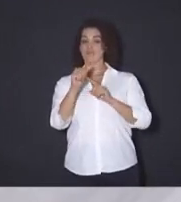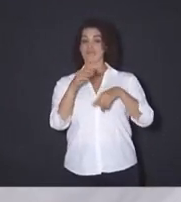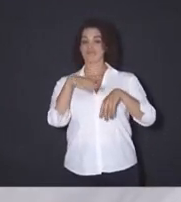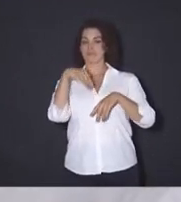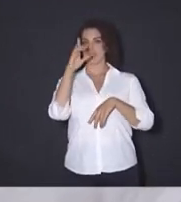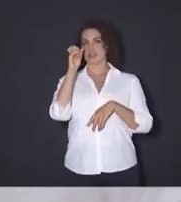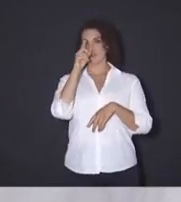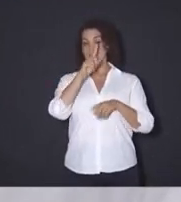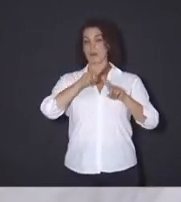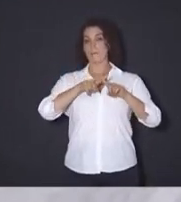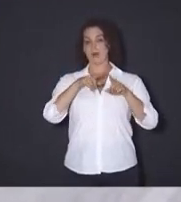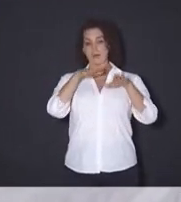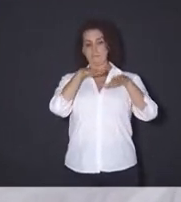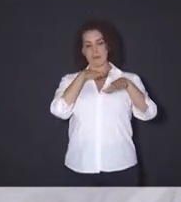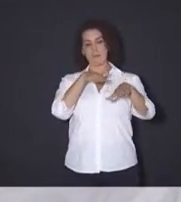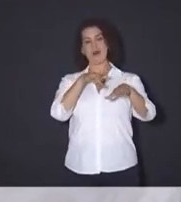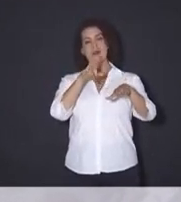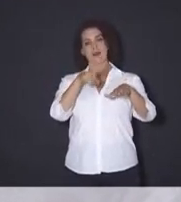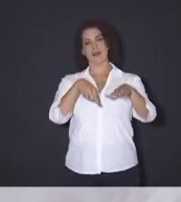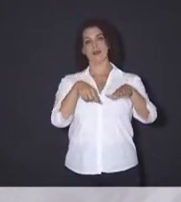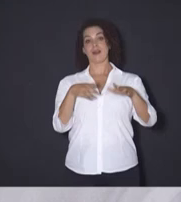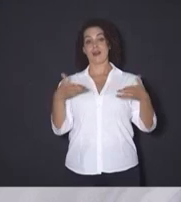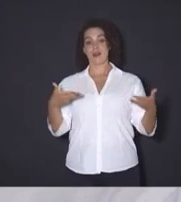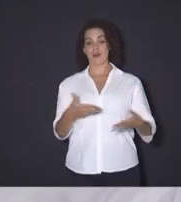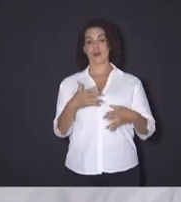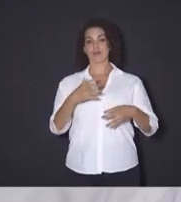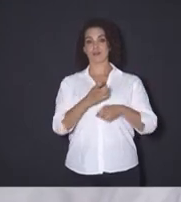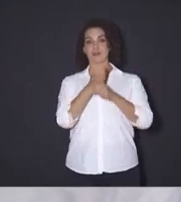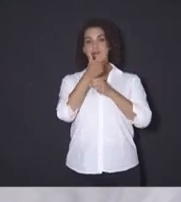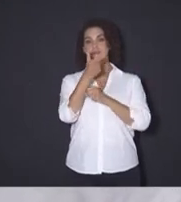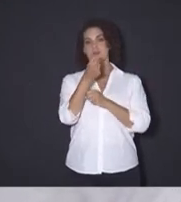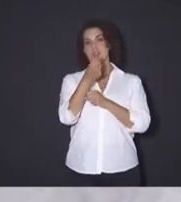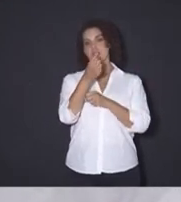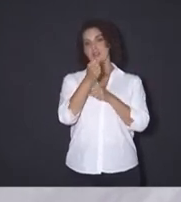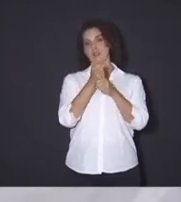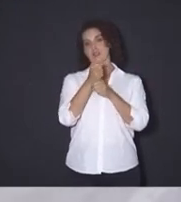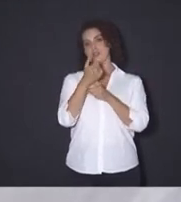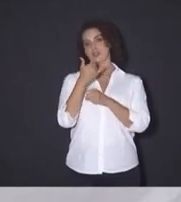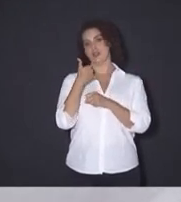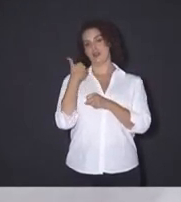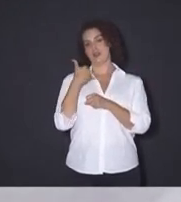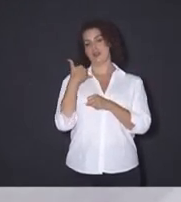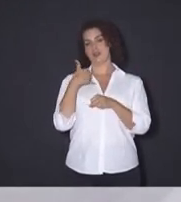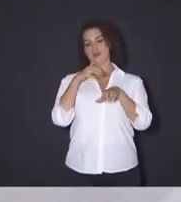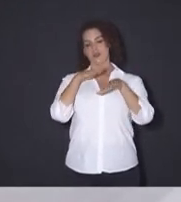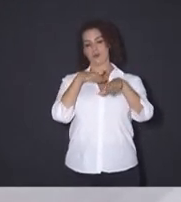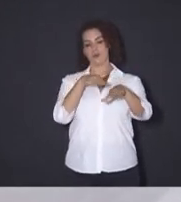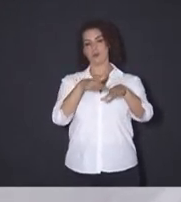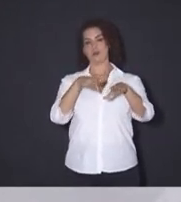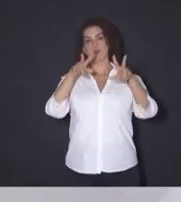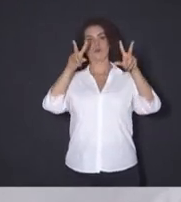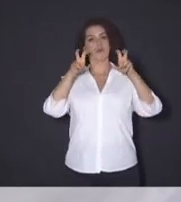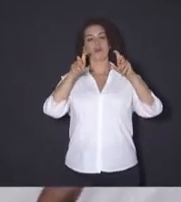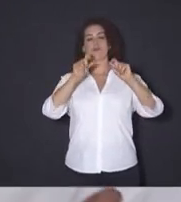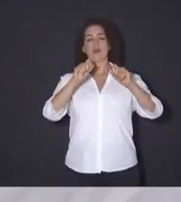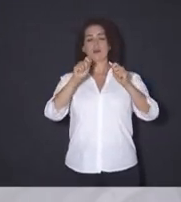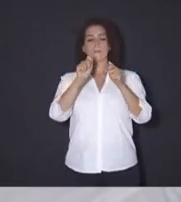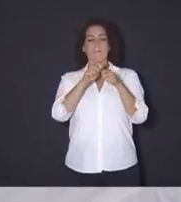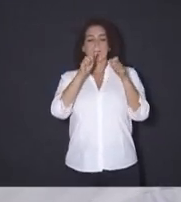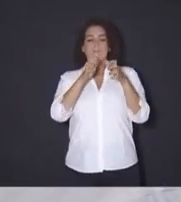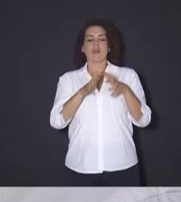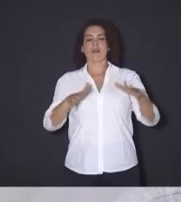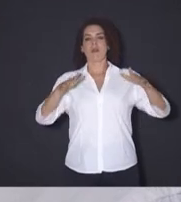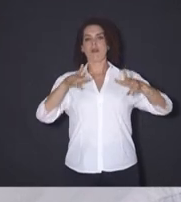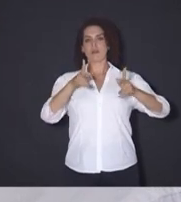dessa forma agora com os 20 anos do cortejo afro é o tema milagres do povo e que não é uma homenagem